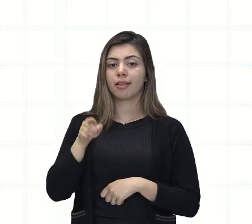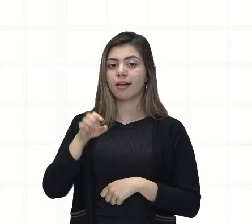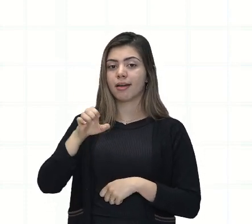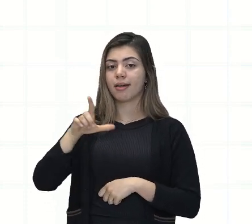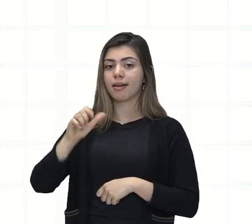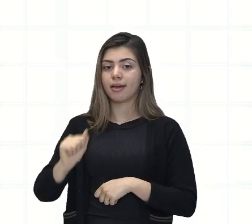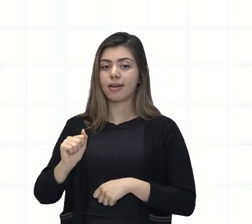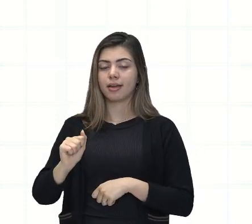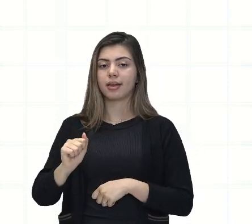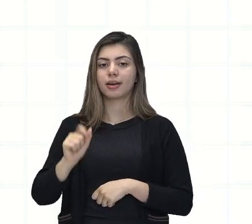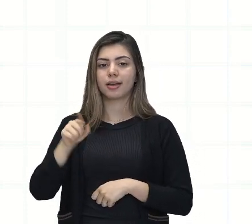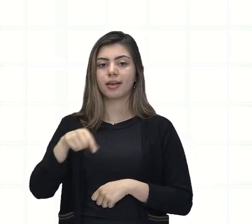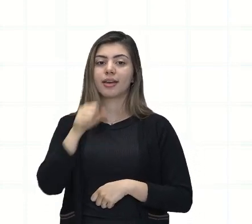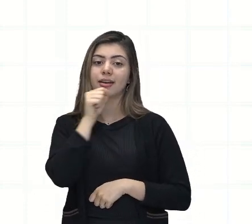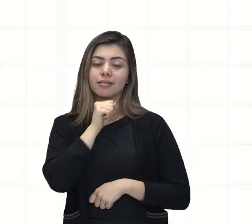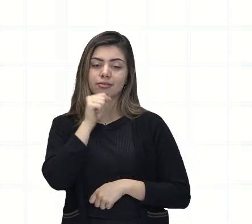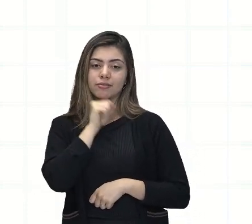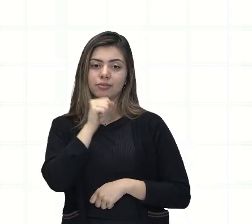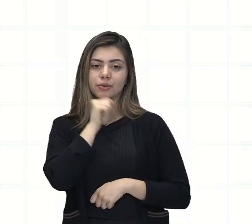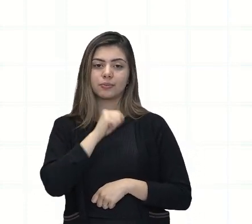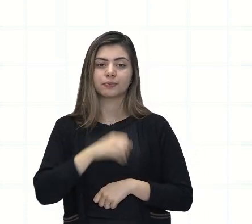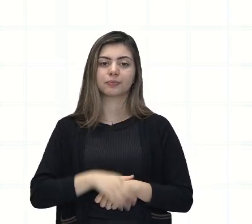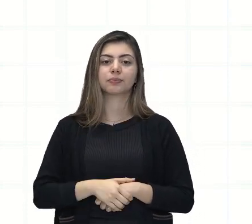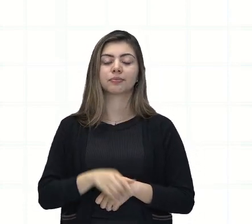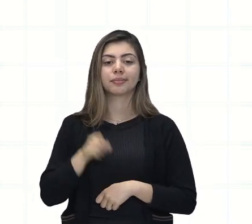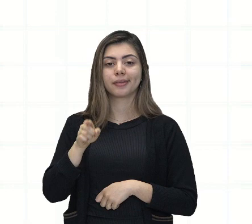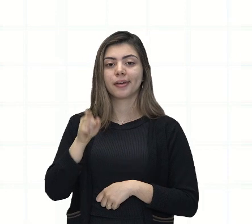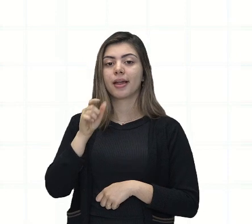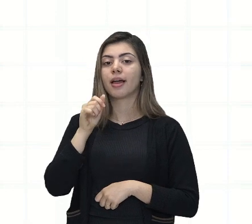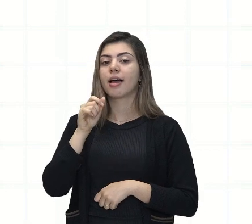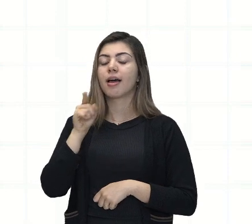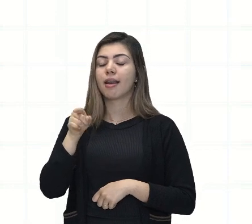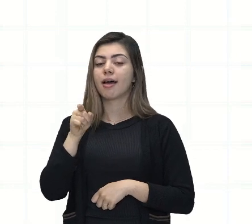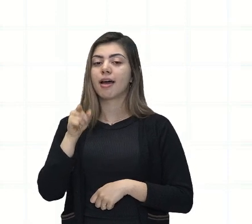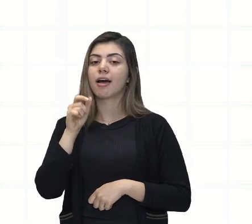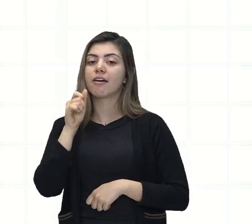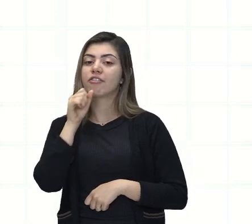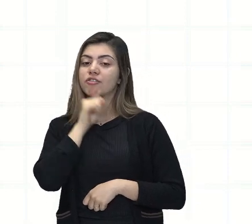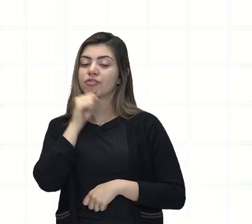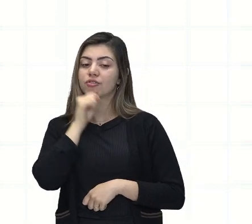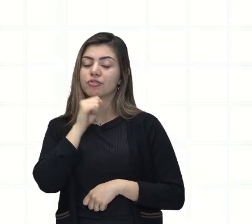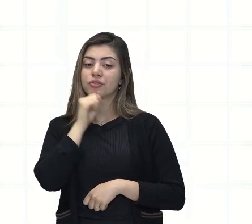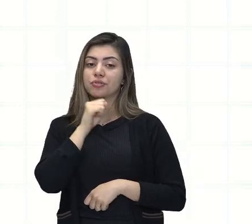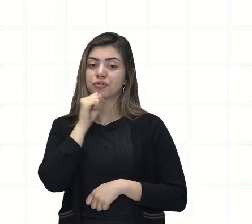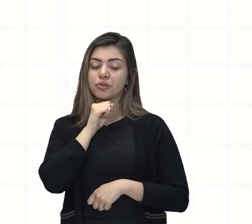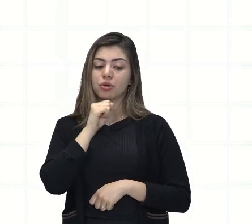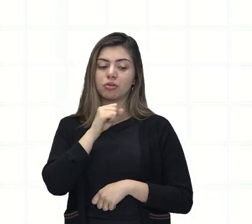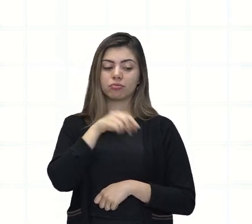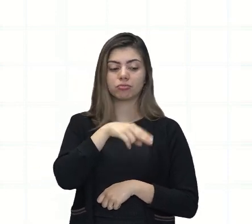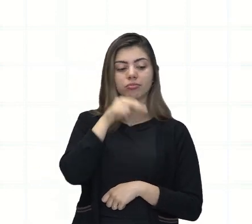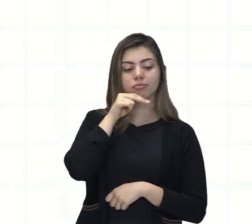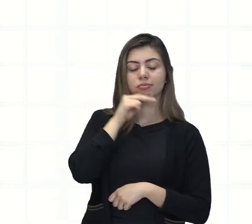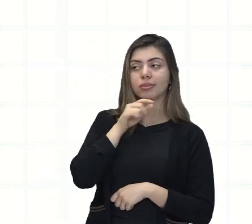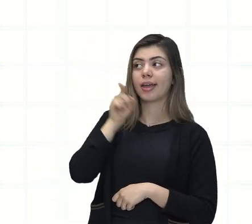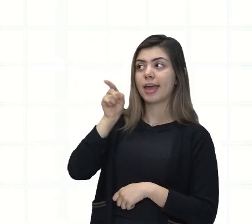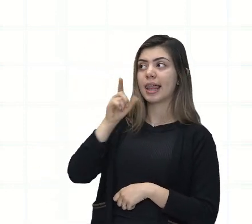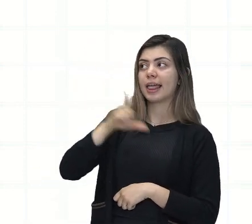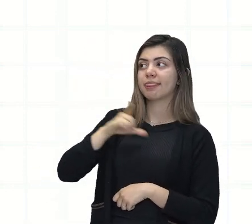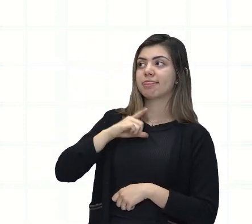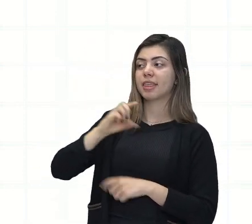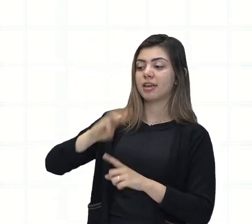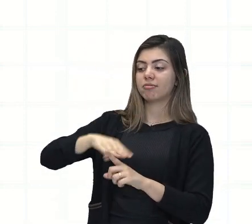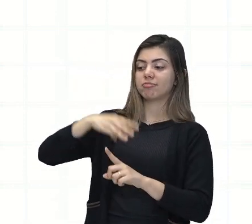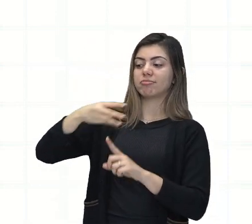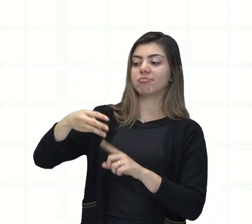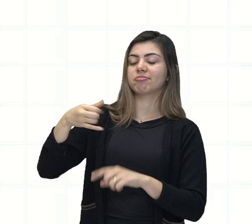mesmo. É a avó. Ela, o neto falando para a sua avó. Ela tem o triplo da minha